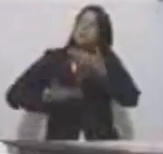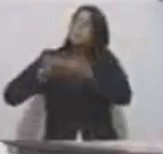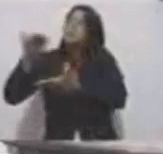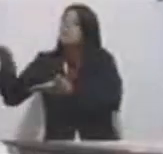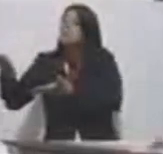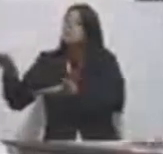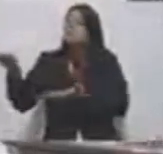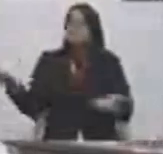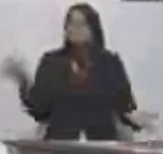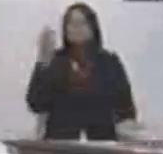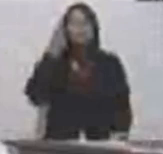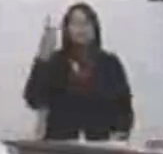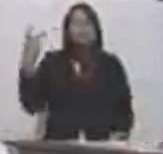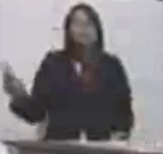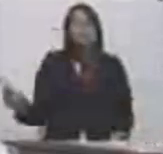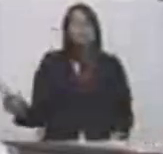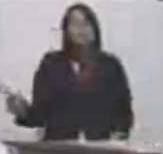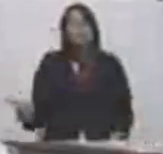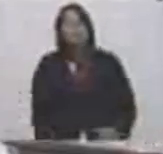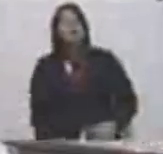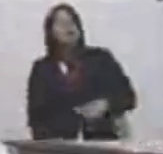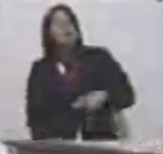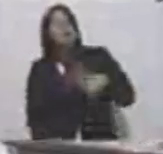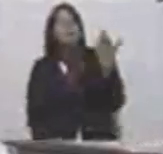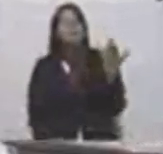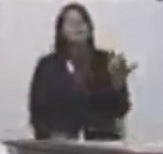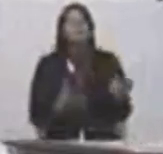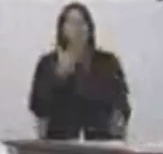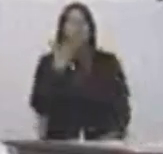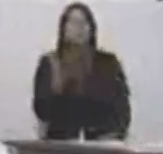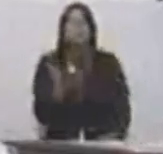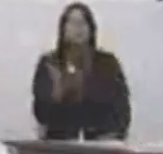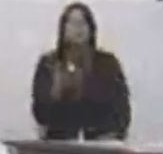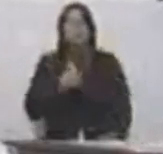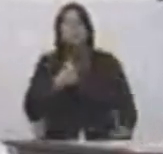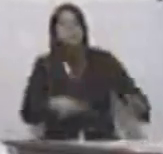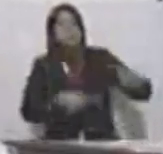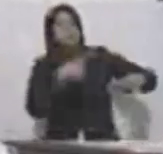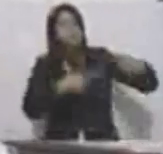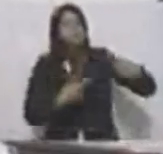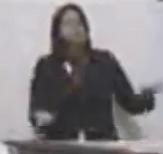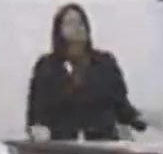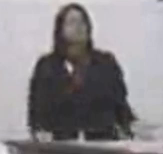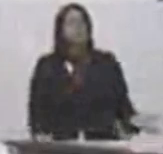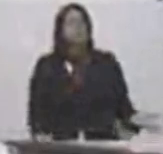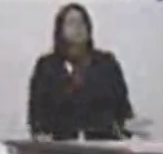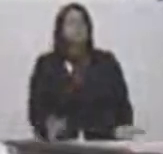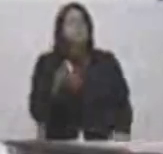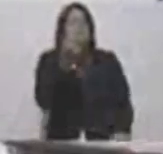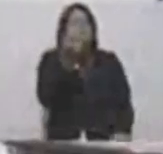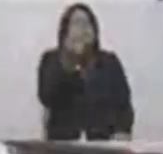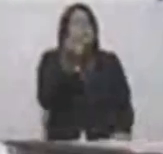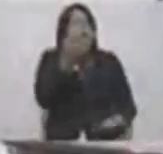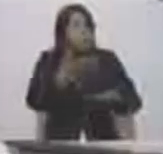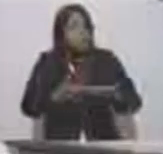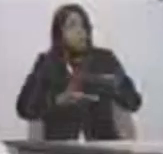Lucas Pocai, do PTB, em seu pronunciamento na tribuna da Casa de Leis, fez uma séria denúncia em relação à falta de atenção